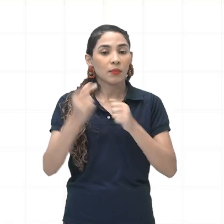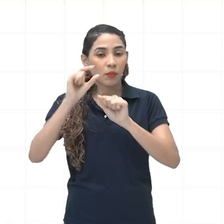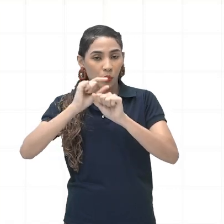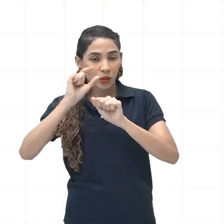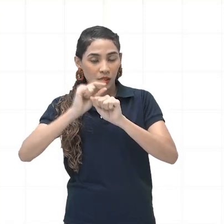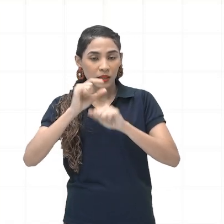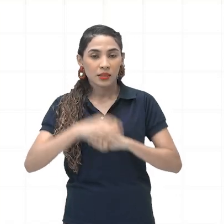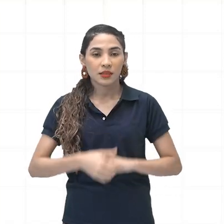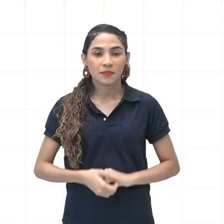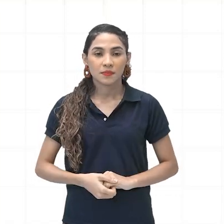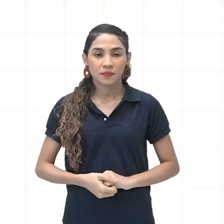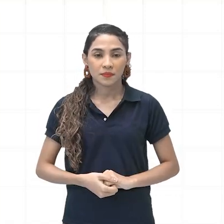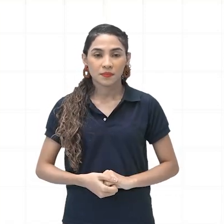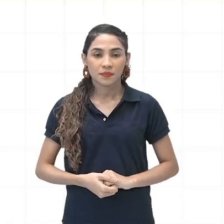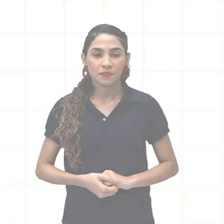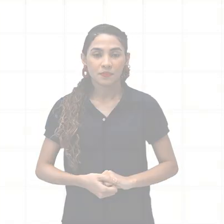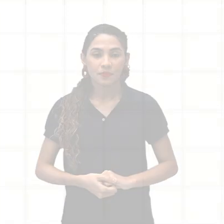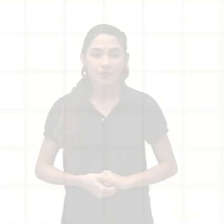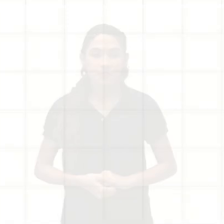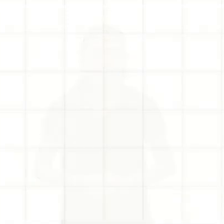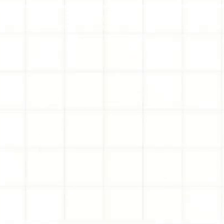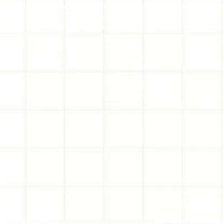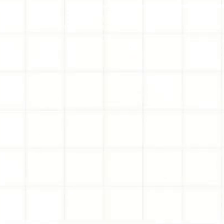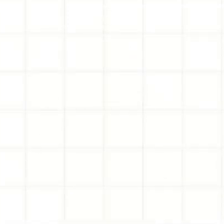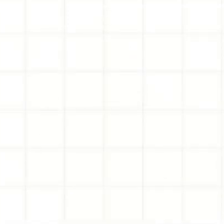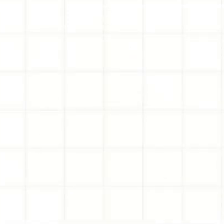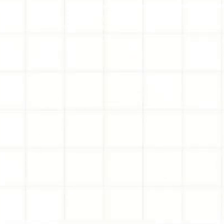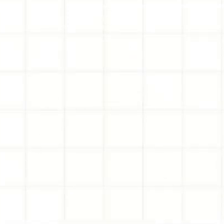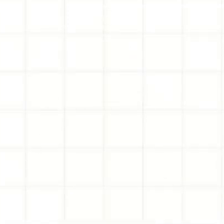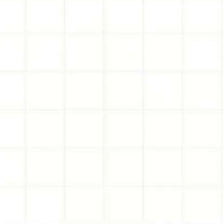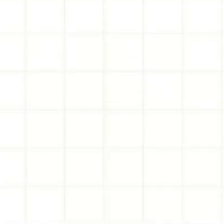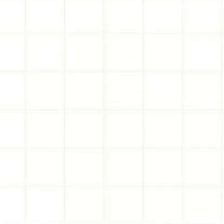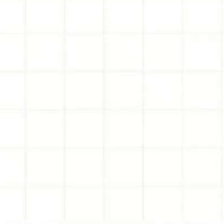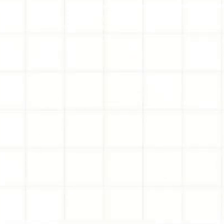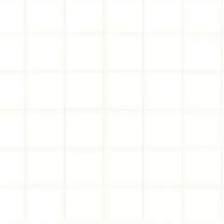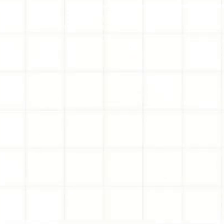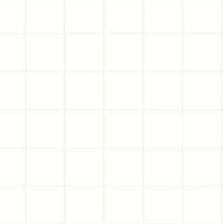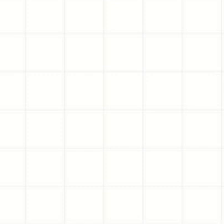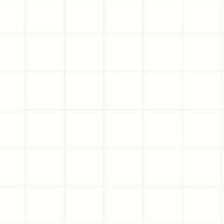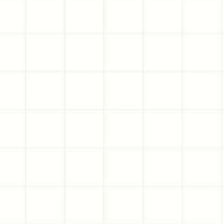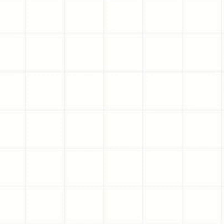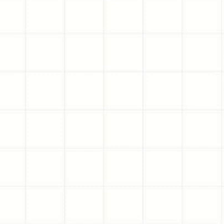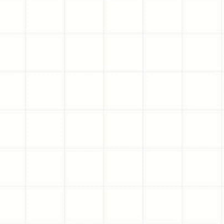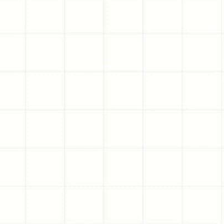potência. E aí a regra nos diz que nós devemos manter a